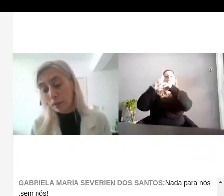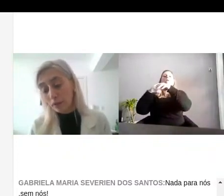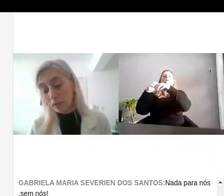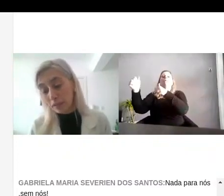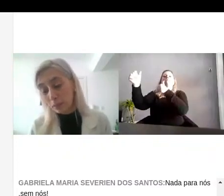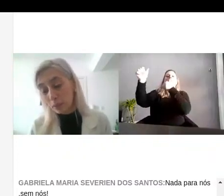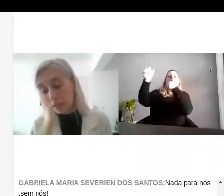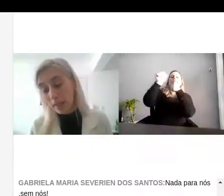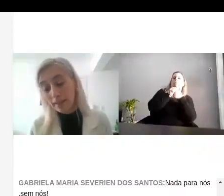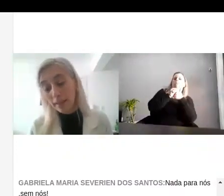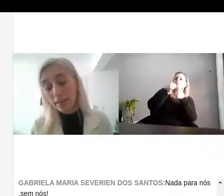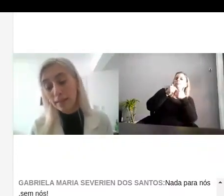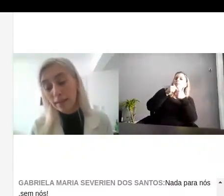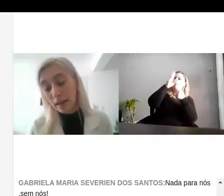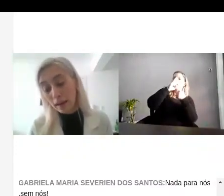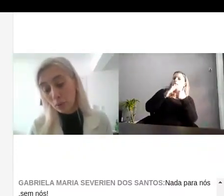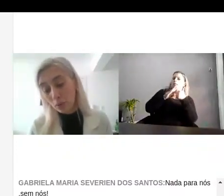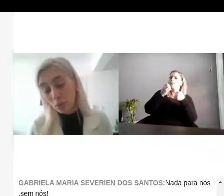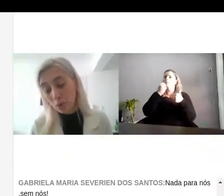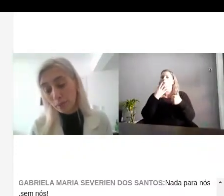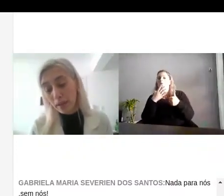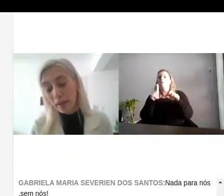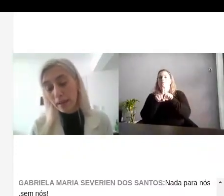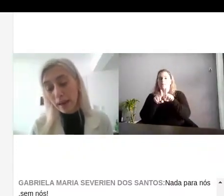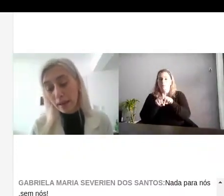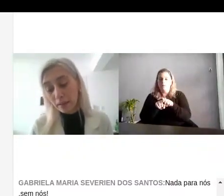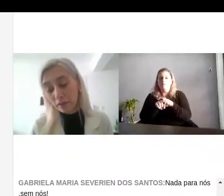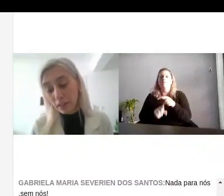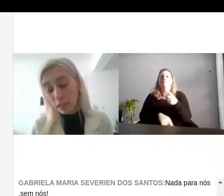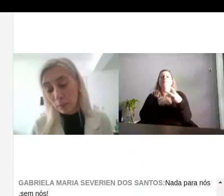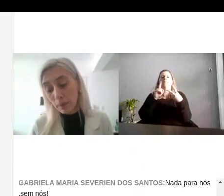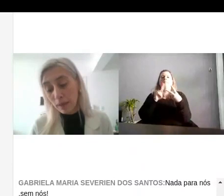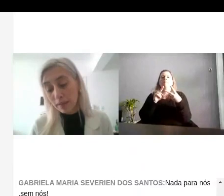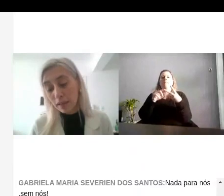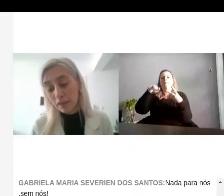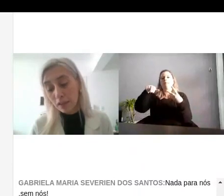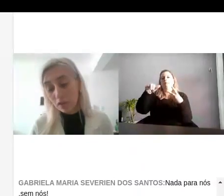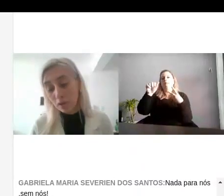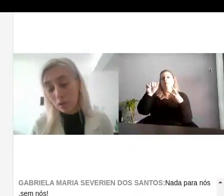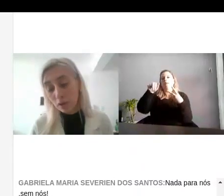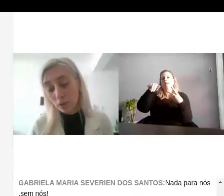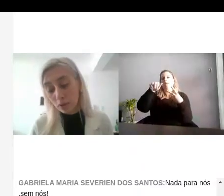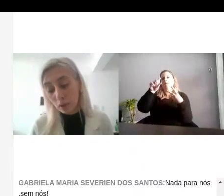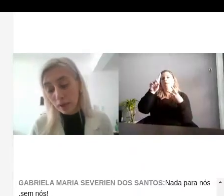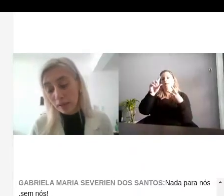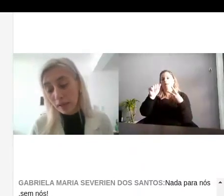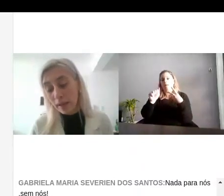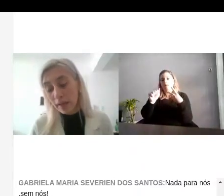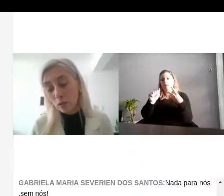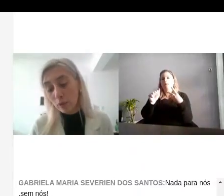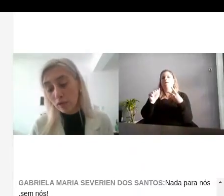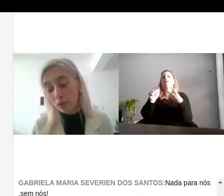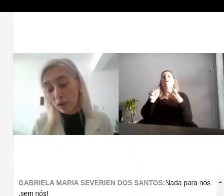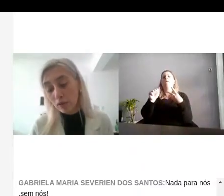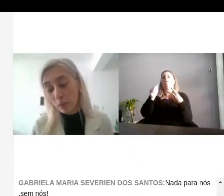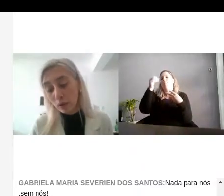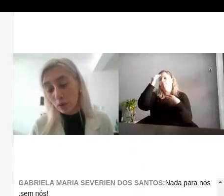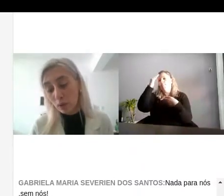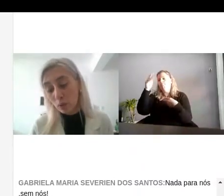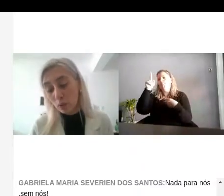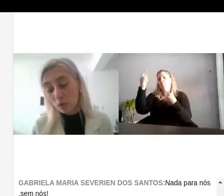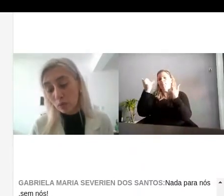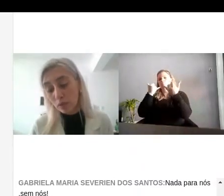pelo Facebook é da Nanda Araújo. Grata, Felipe, pelas significativas contribuições. Eu sou professora